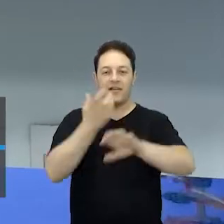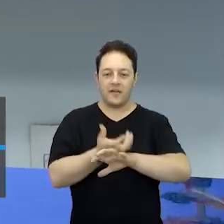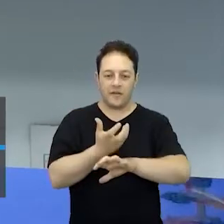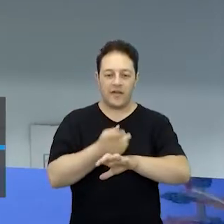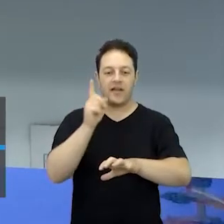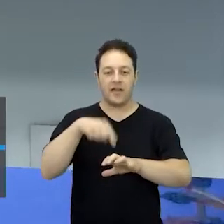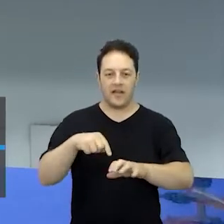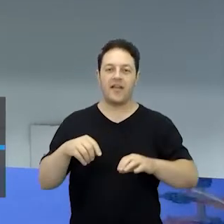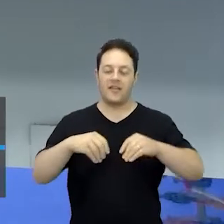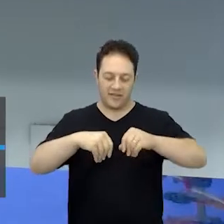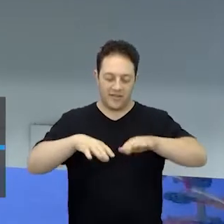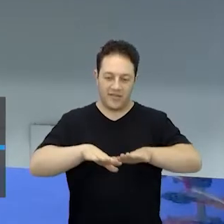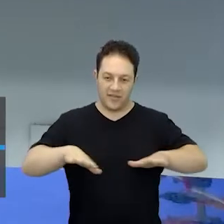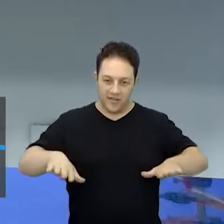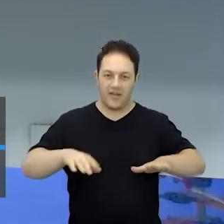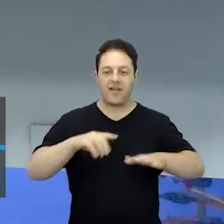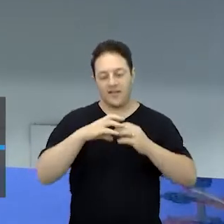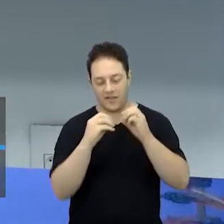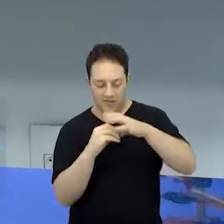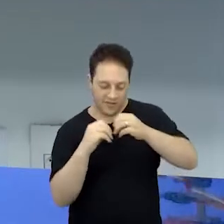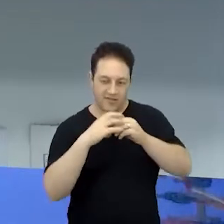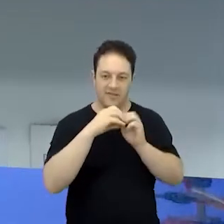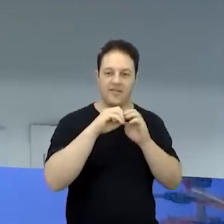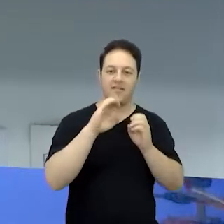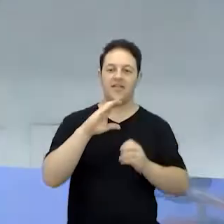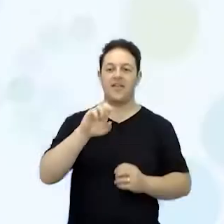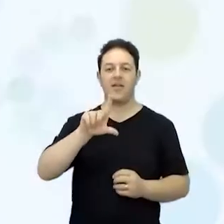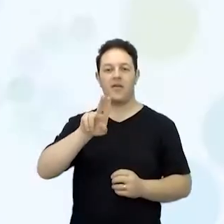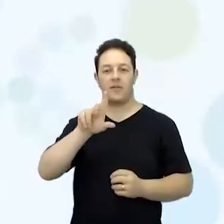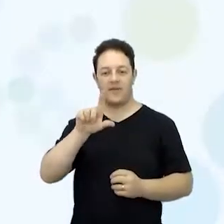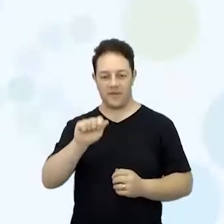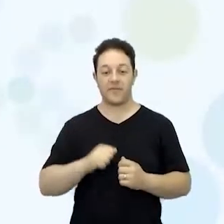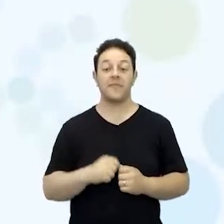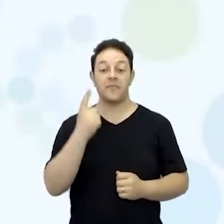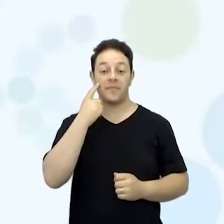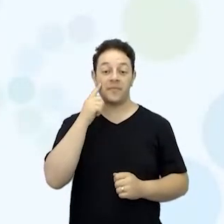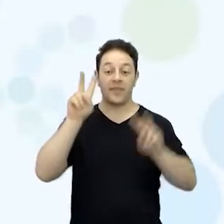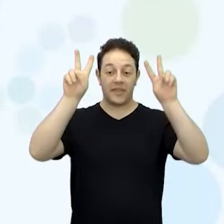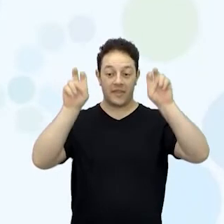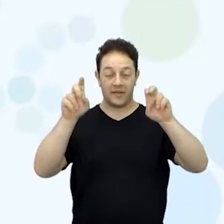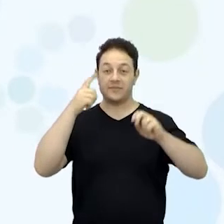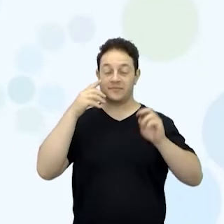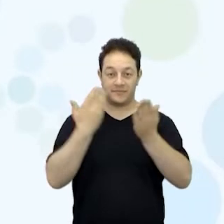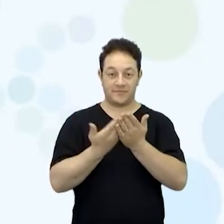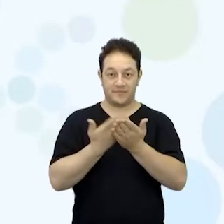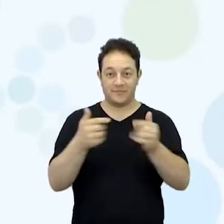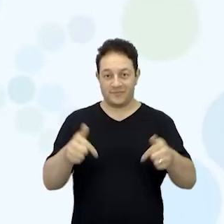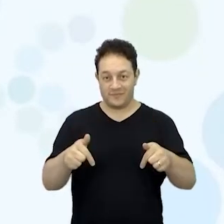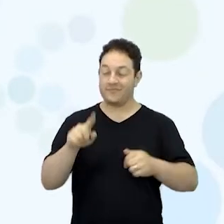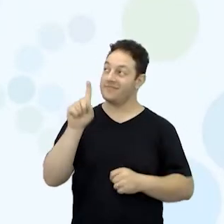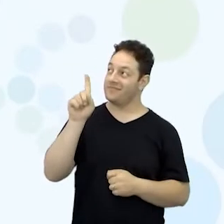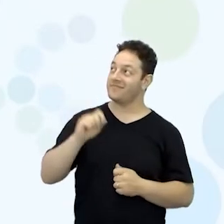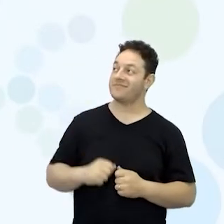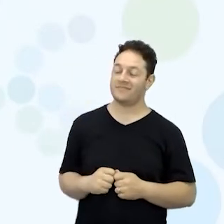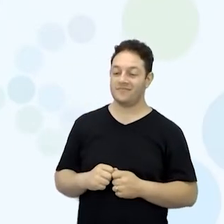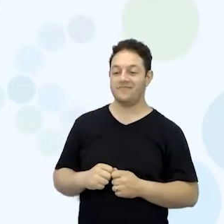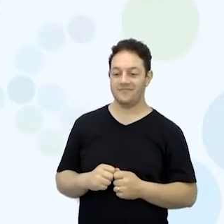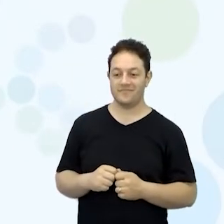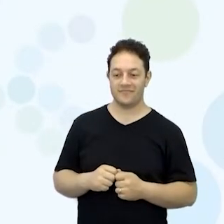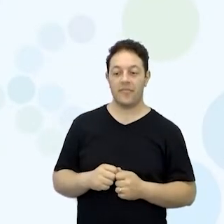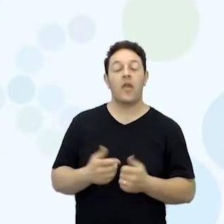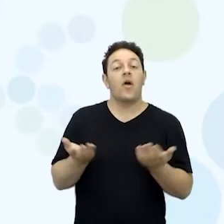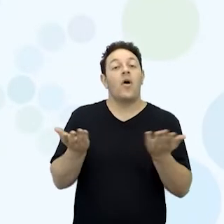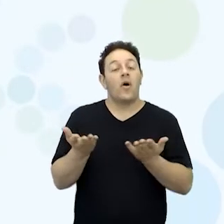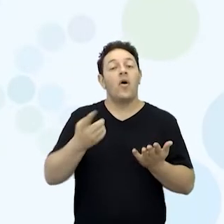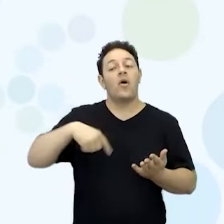do solo a célula Tá aparecendo aí na tela para vocês o tema da nossa aula de hoje hoje a gente